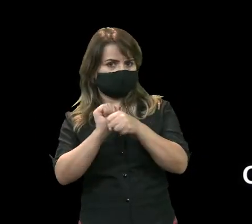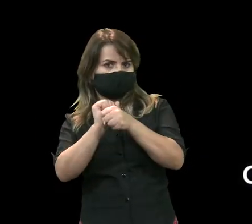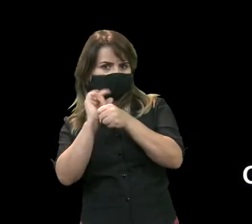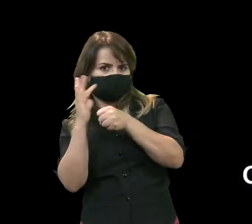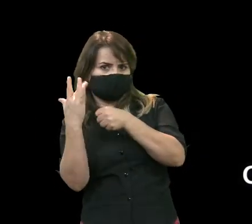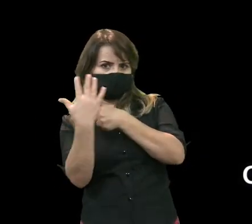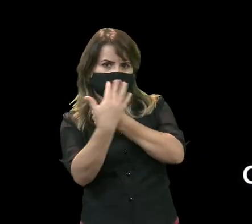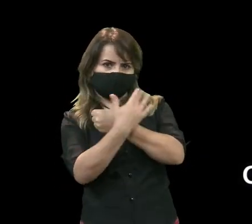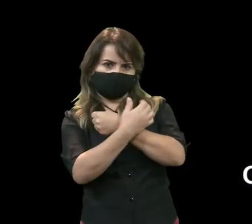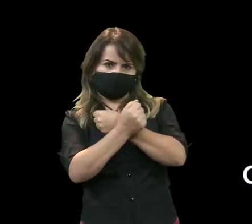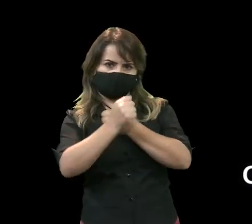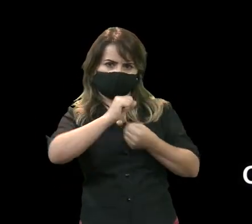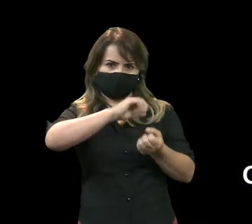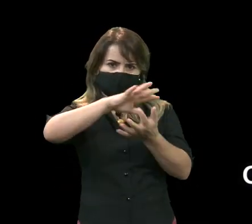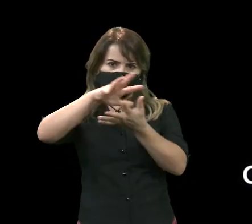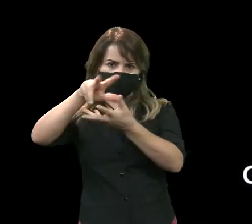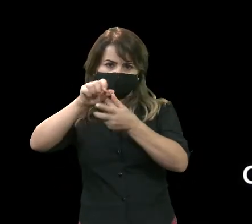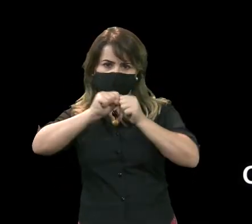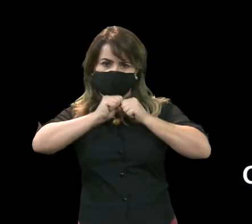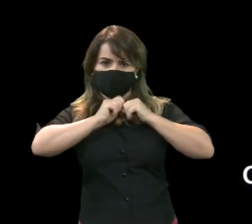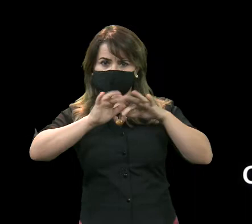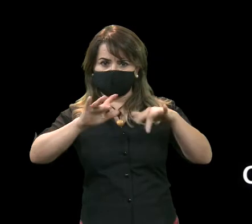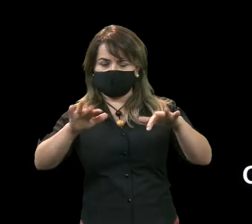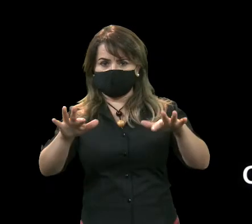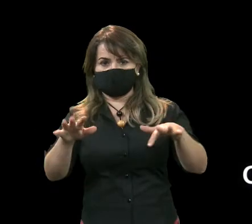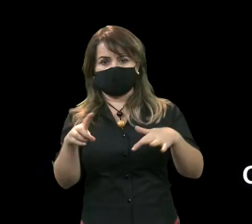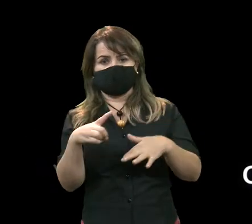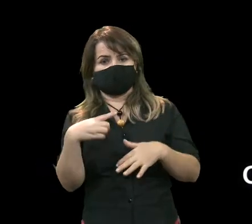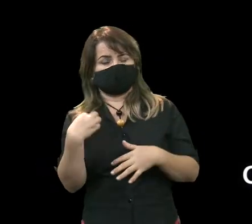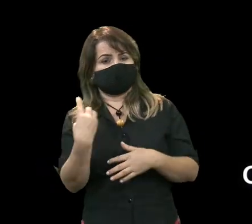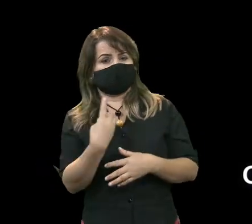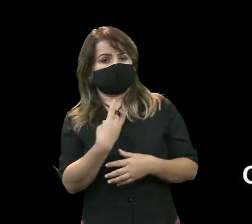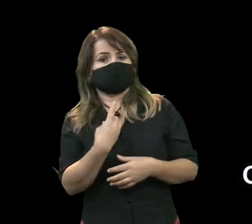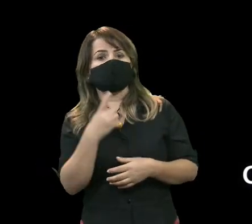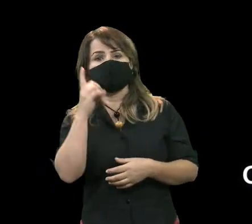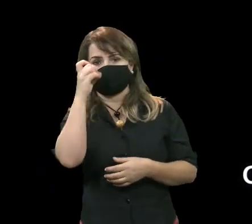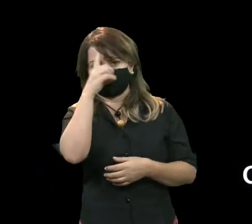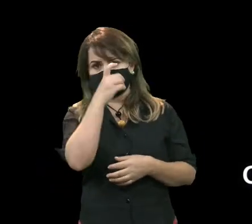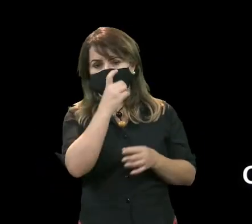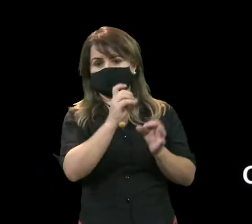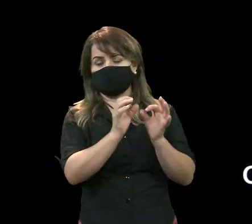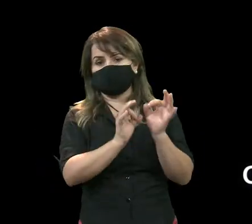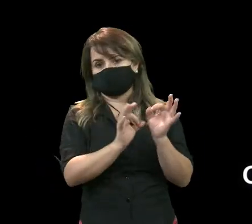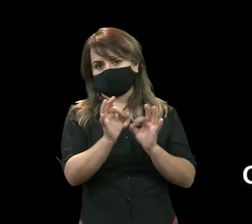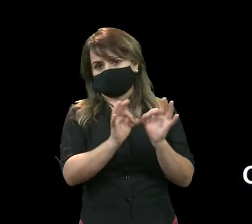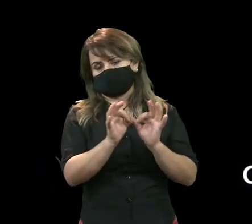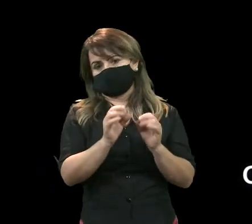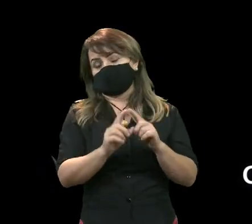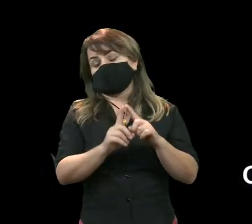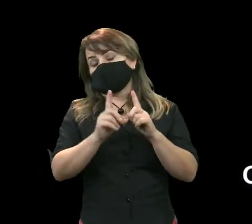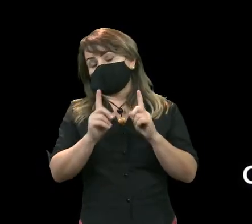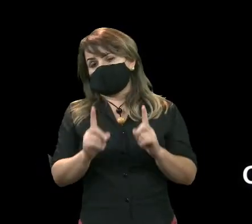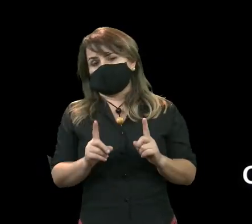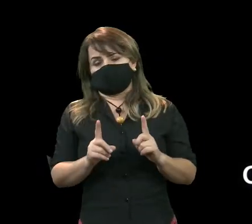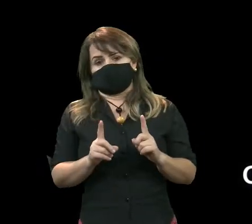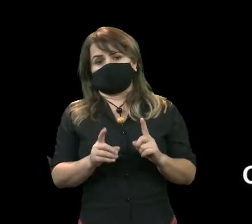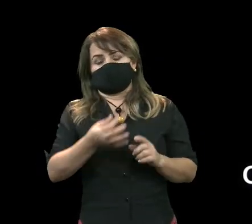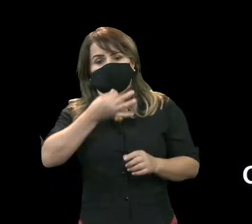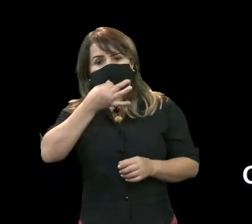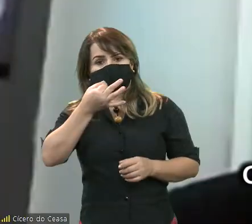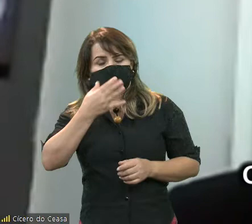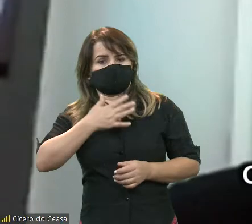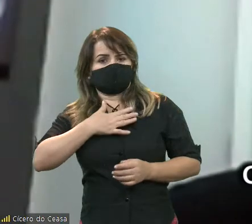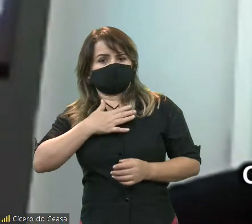Agora, esse projeto, eu não estou vendo tanto essa polêmica de não votarmos. Então, essa é a minha opinião. Fica